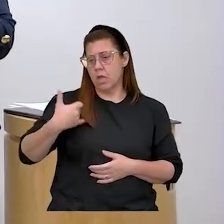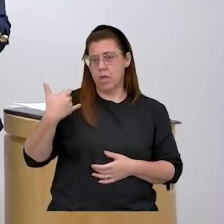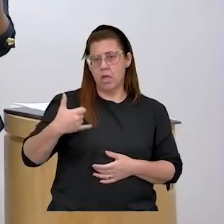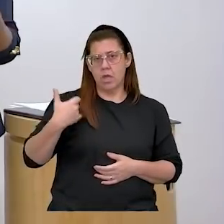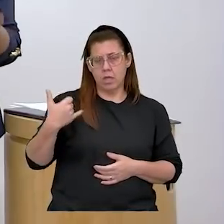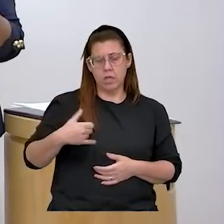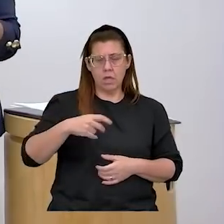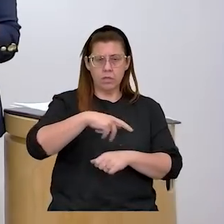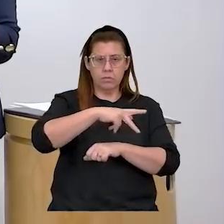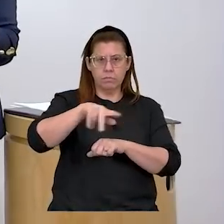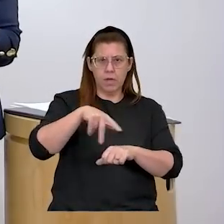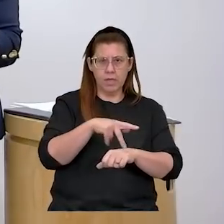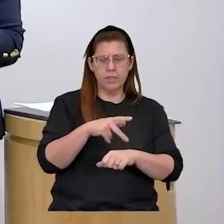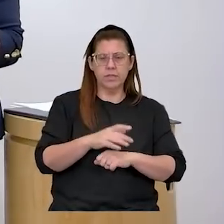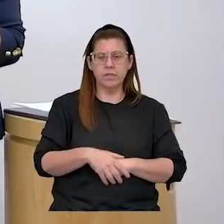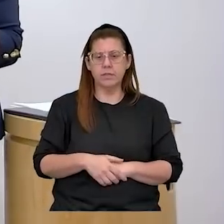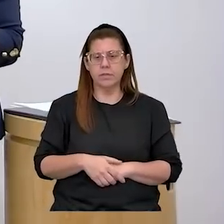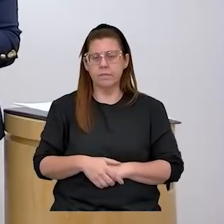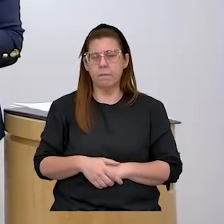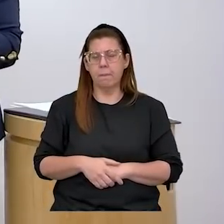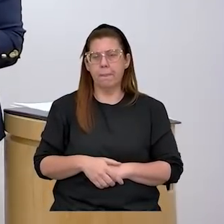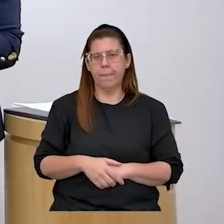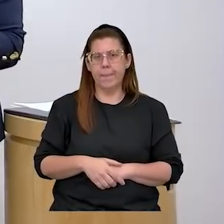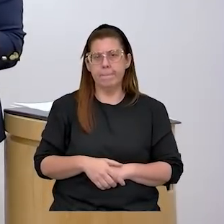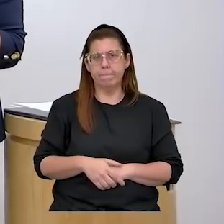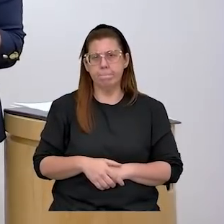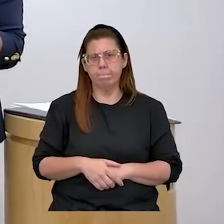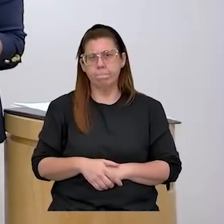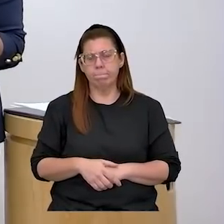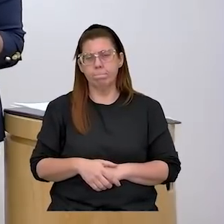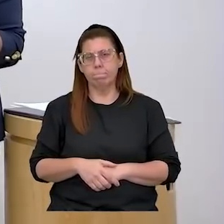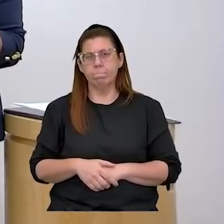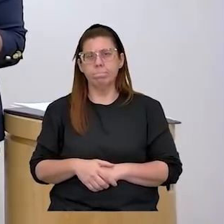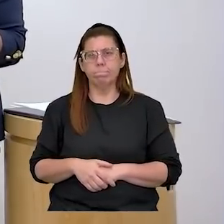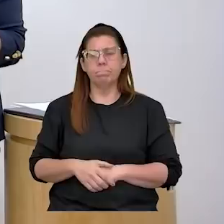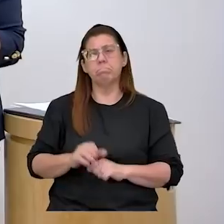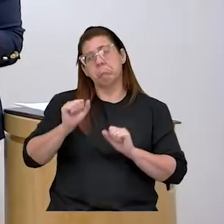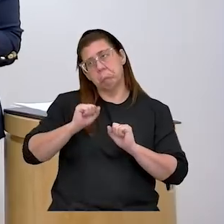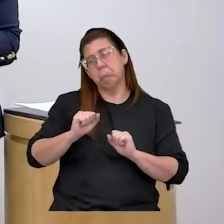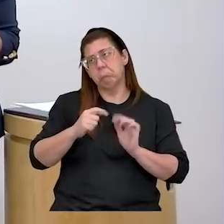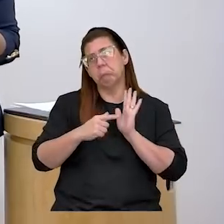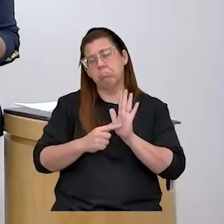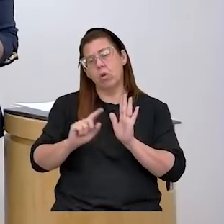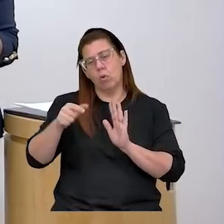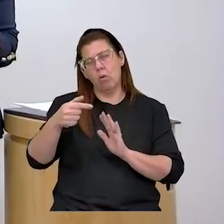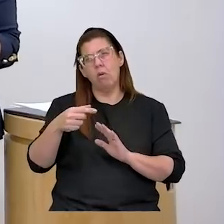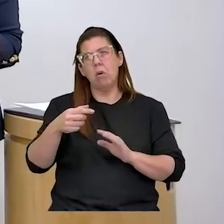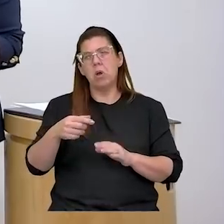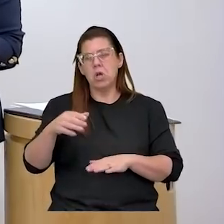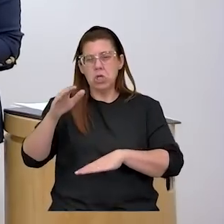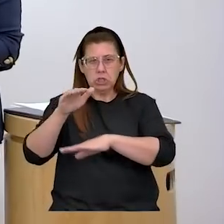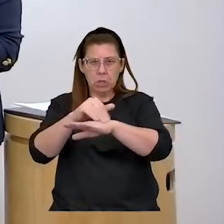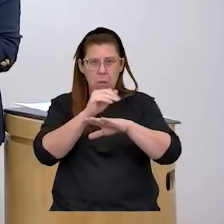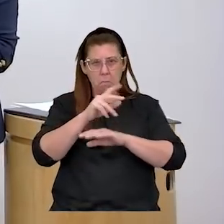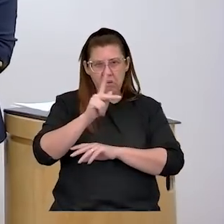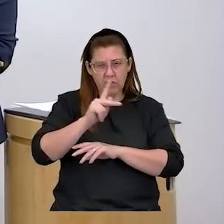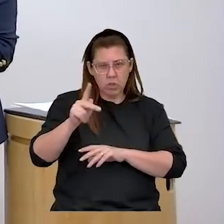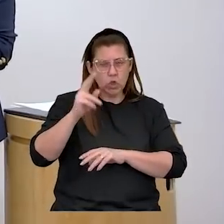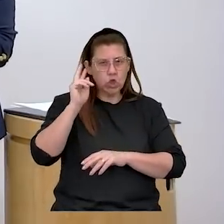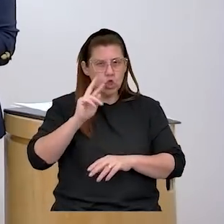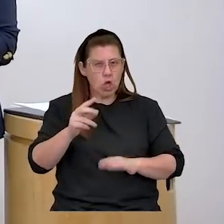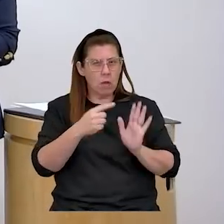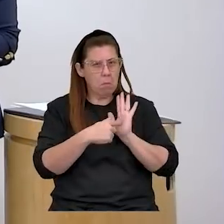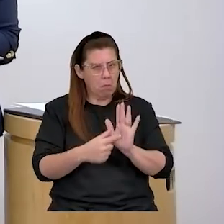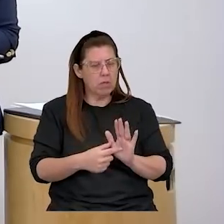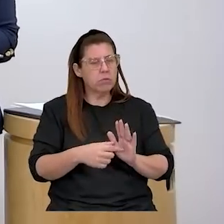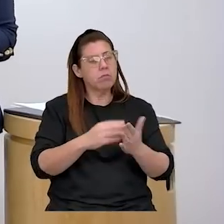nosso país. Isso aí pode entrar até em outro momento, podemos até chamar um professor de história para falar sobre esse contexto também,